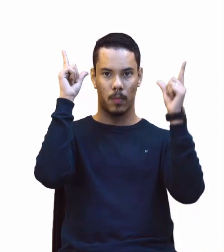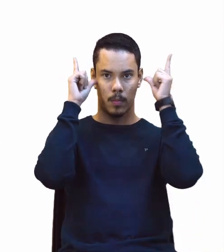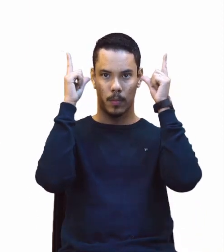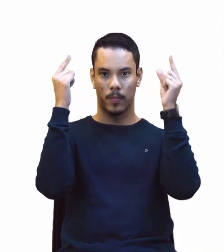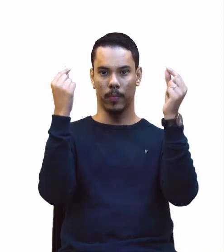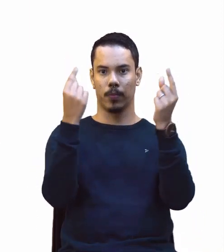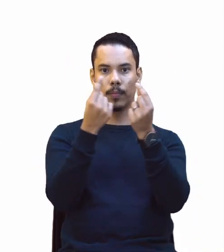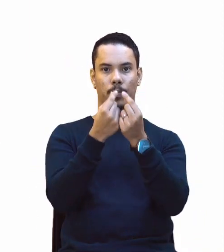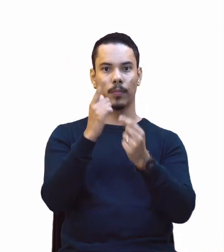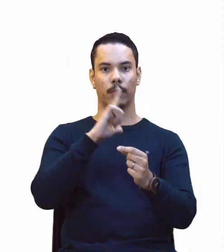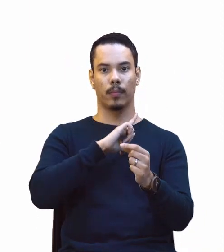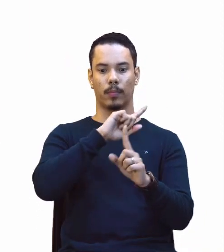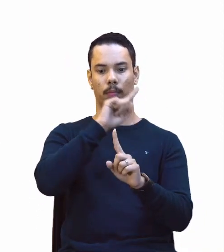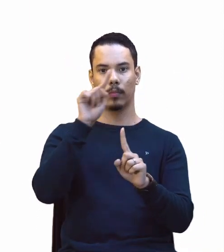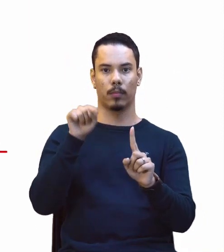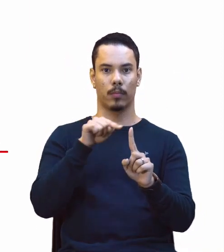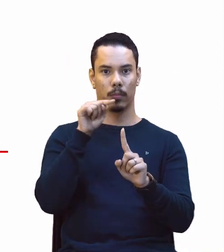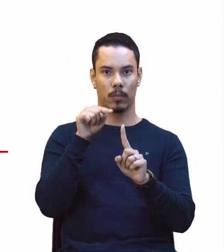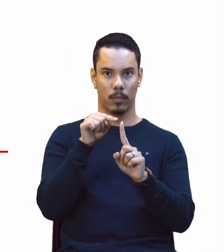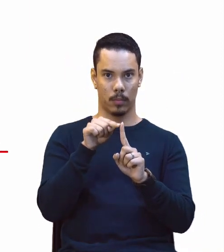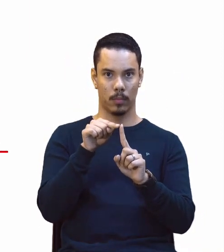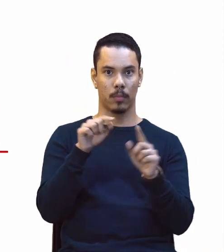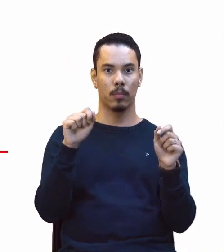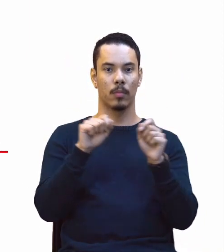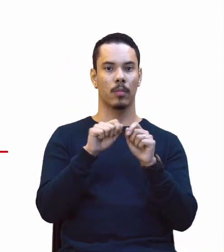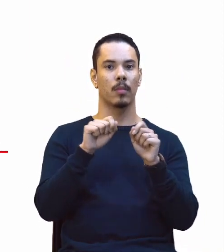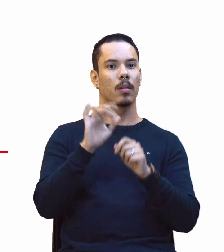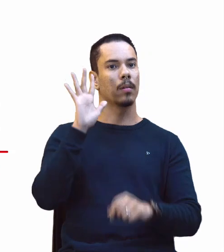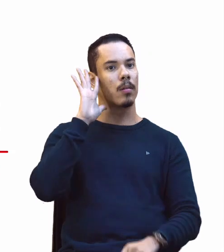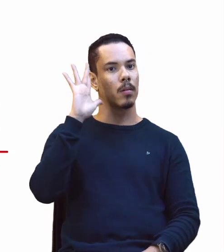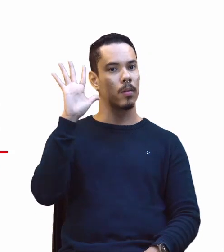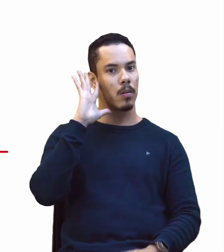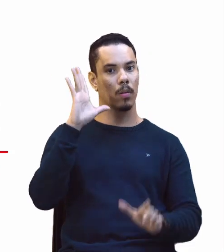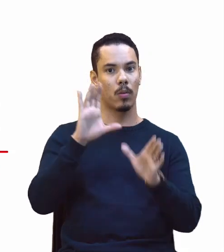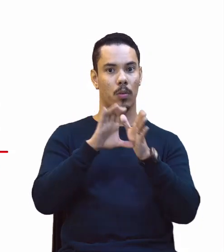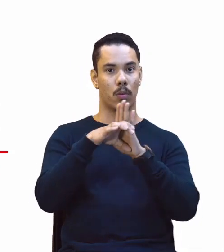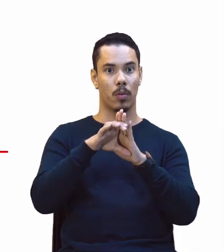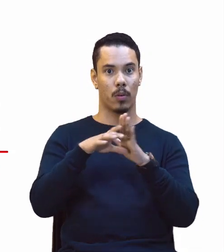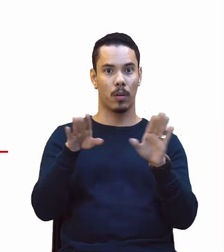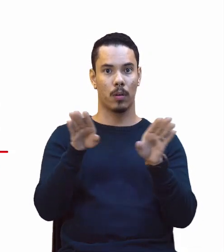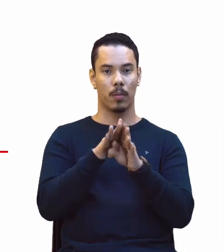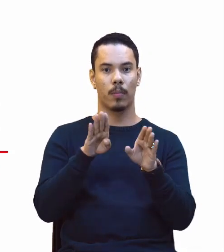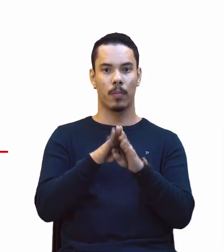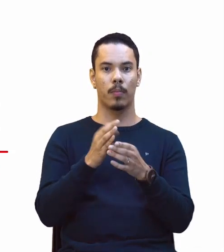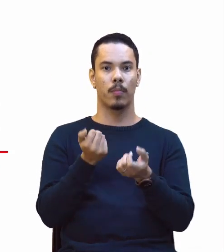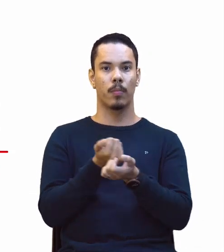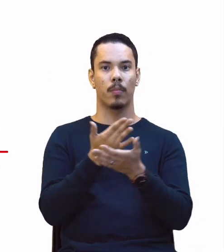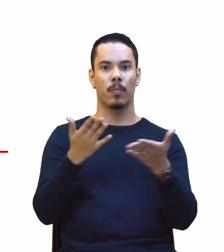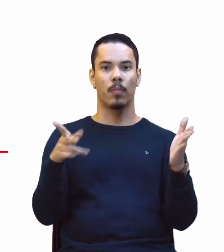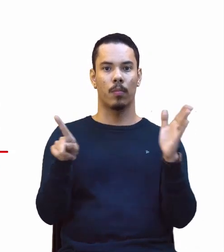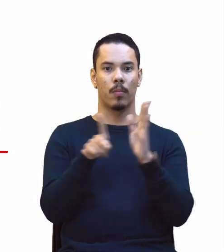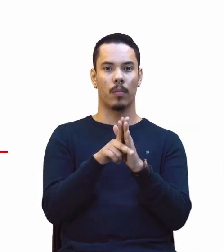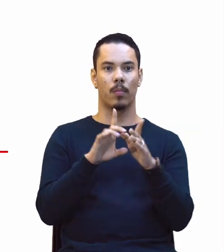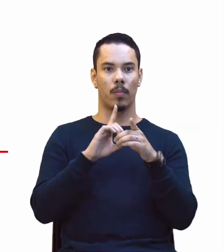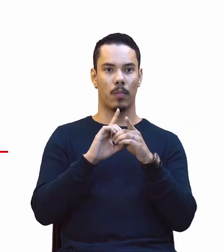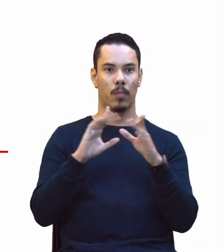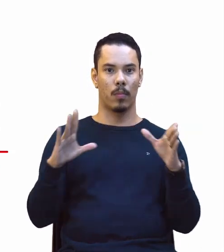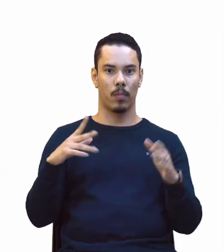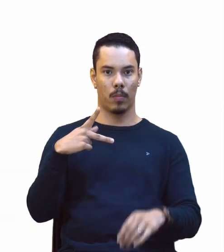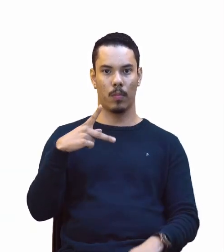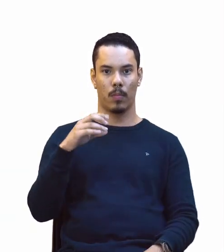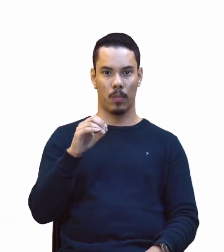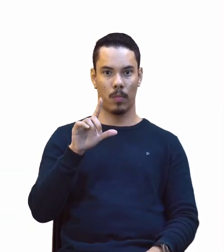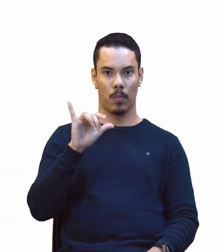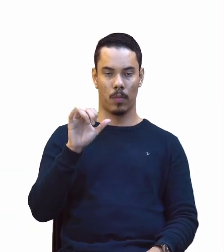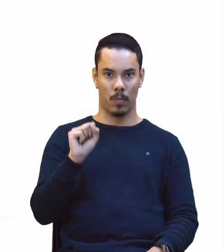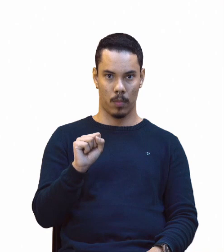tinham como objetivo elaborar teoricamente esse conceito e implantar o regime democrático na